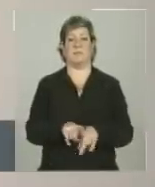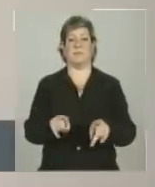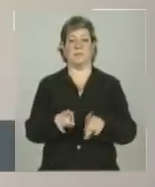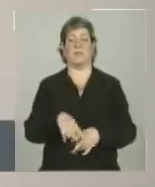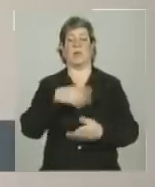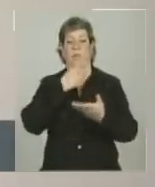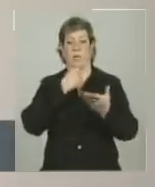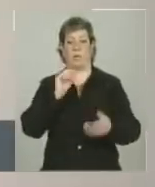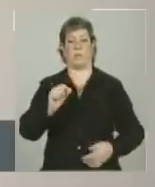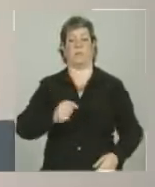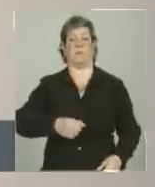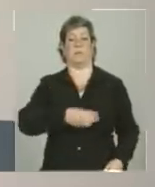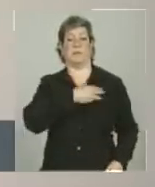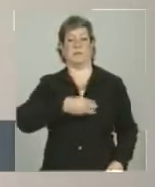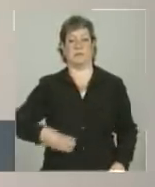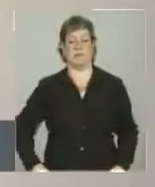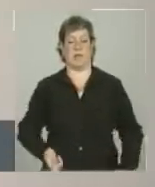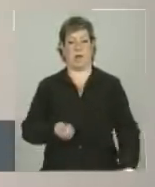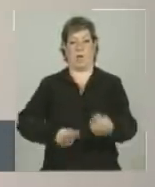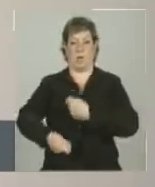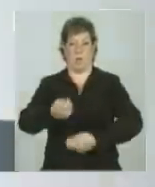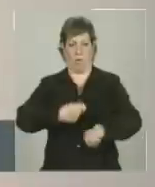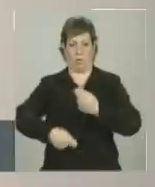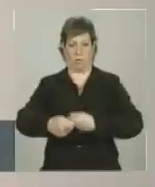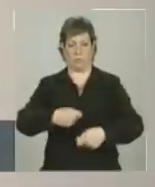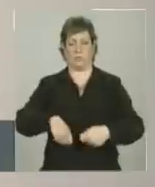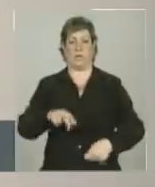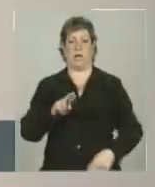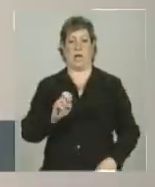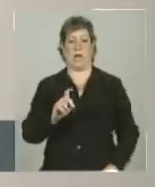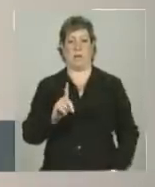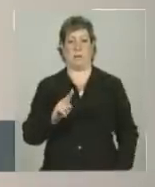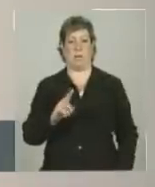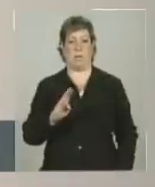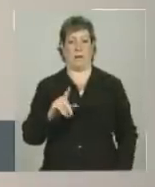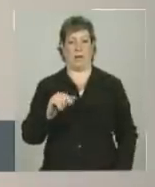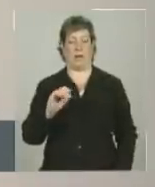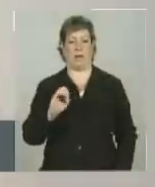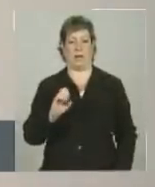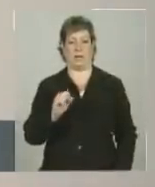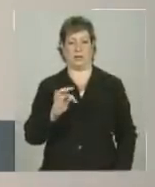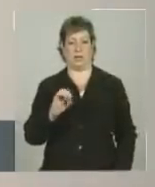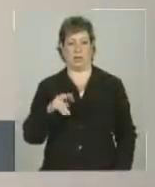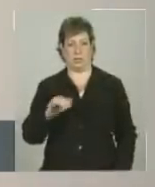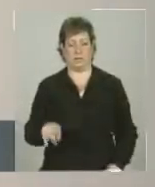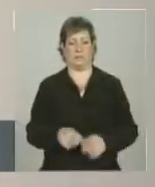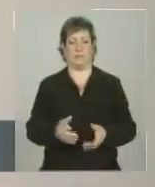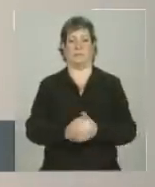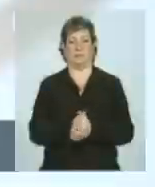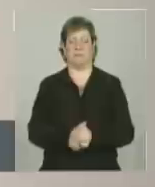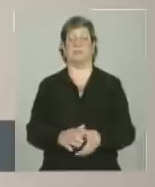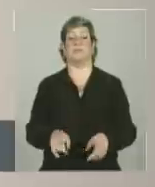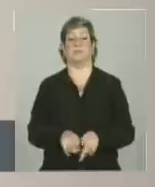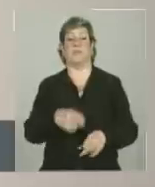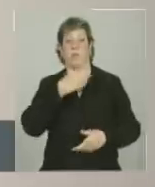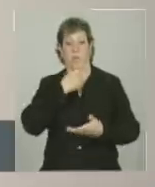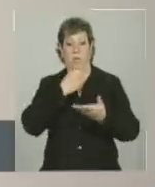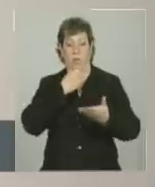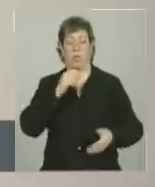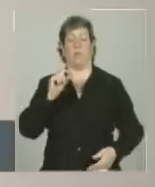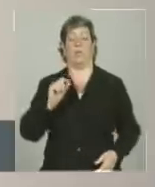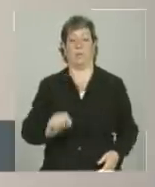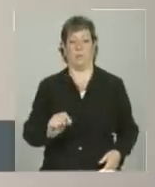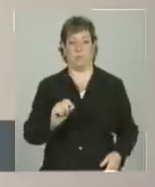Paet, ministro de Negócios Estrangeiros da República da Estônia. Senhor Edgar